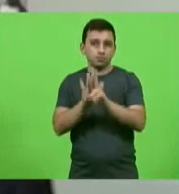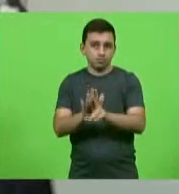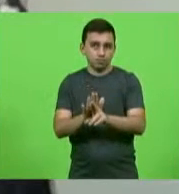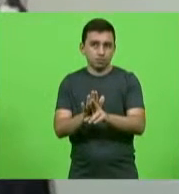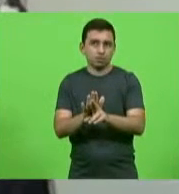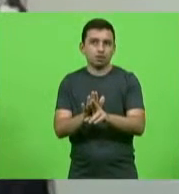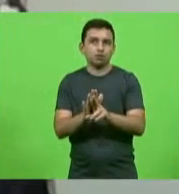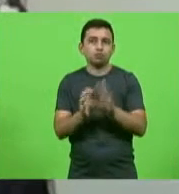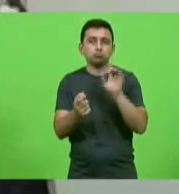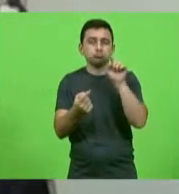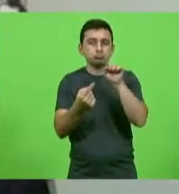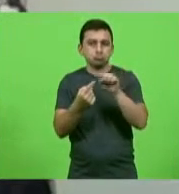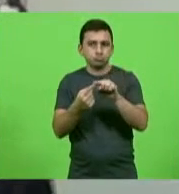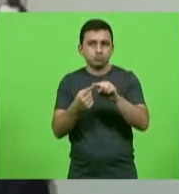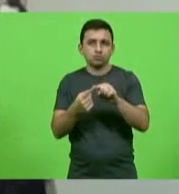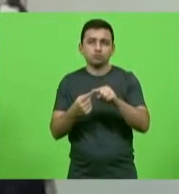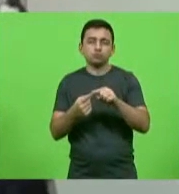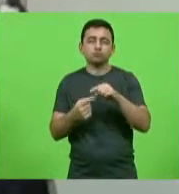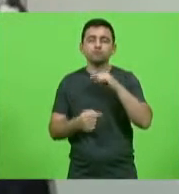culminavam